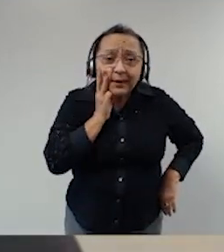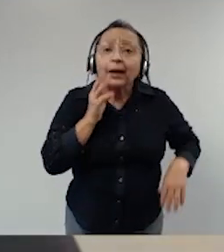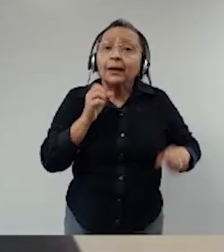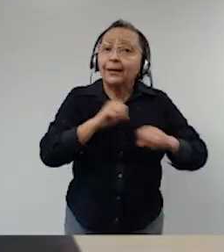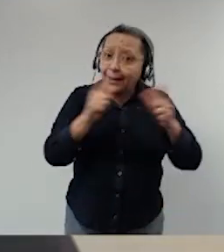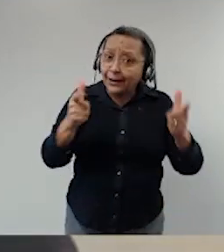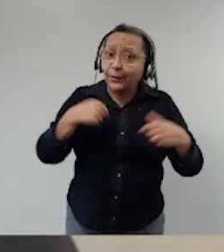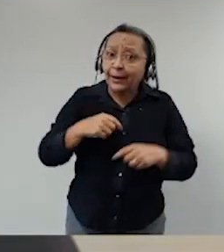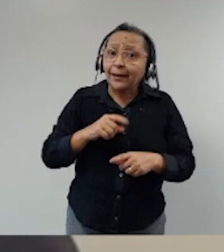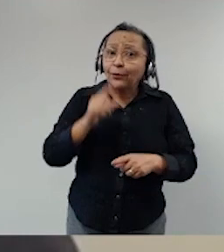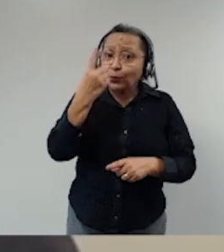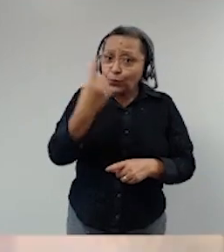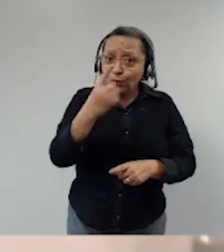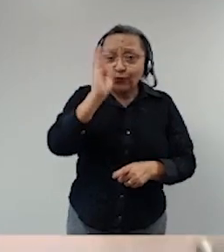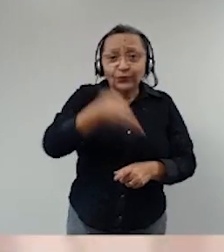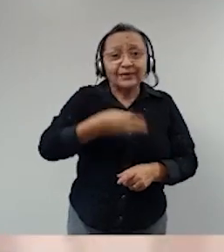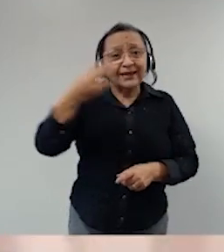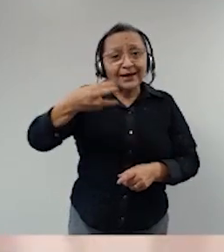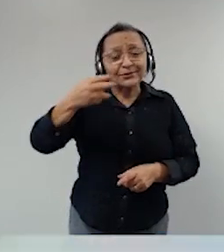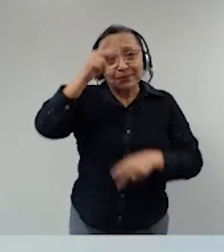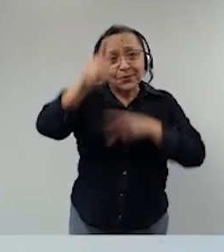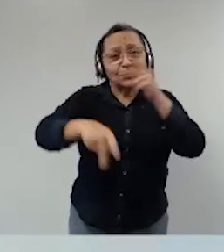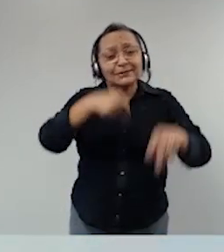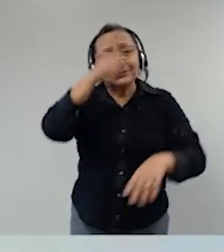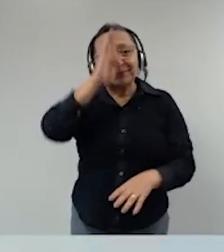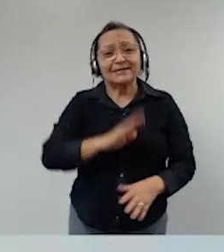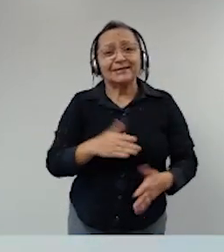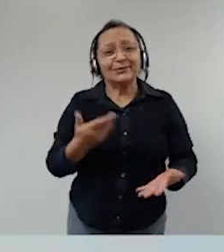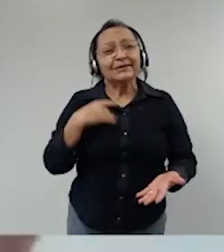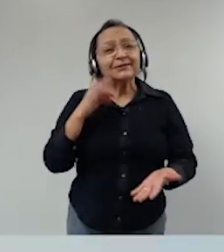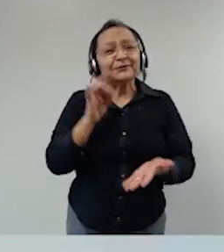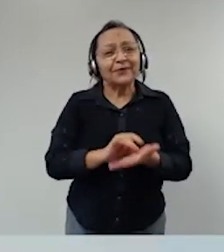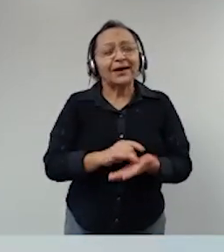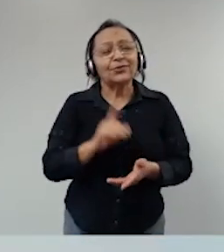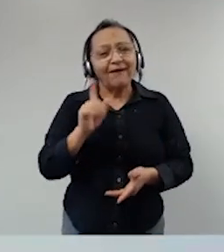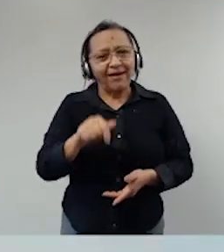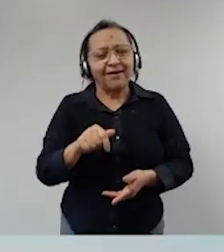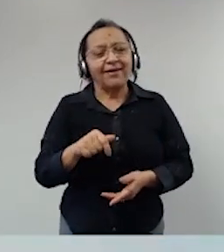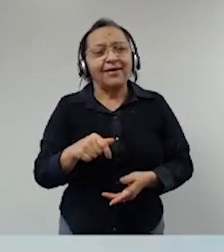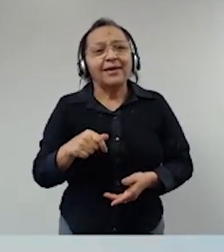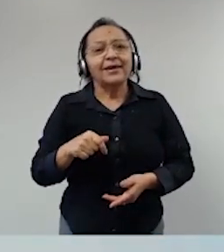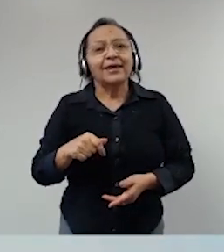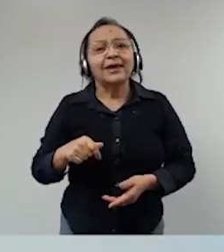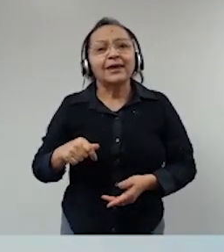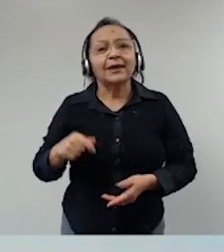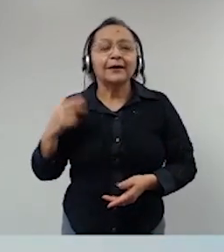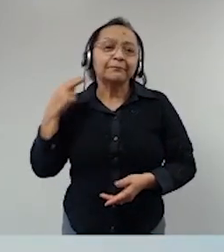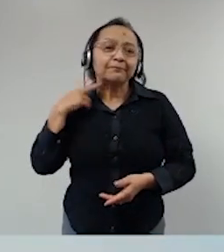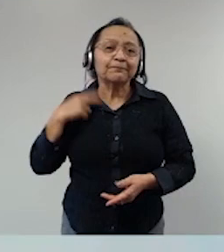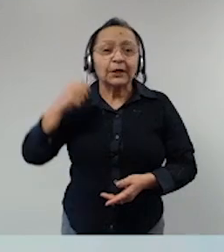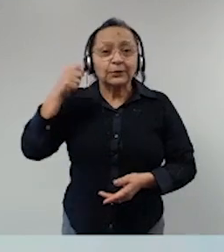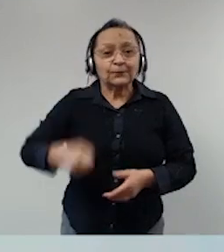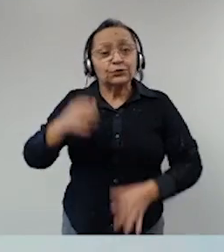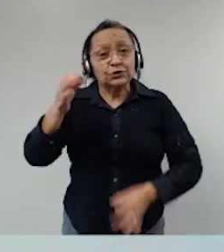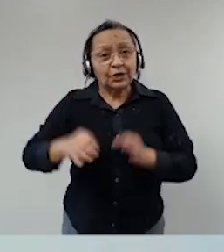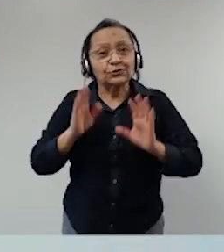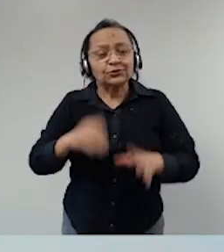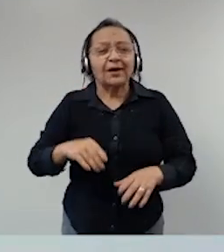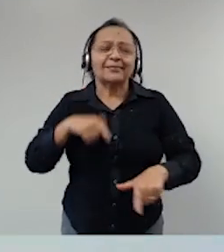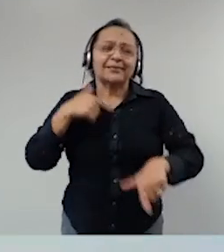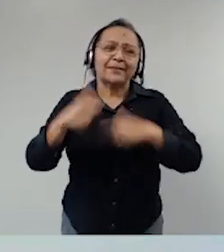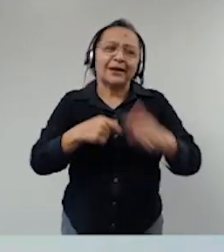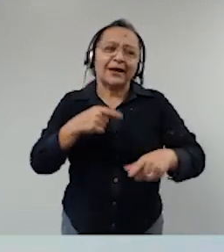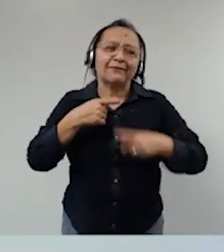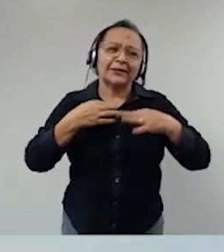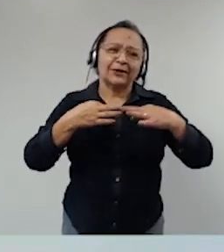população do Brasil. Exato, e de fato é. E o judiciário já atuava com inteligência artificial.